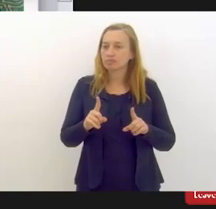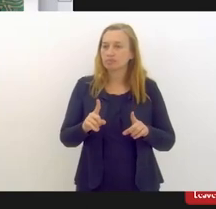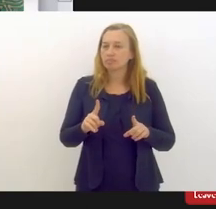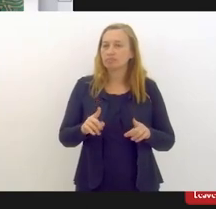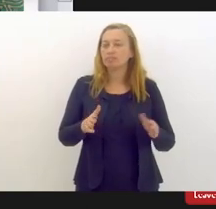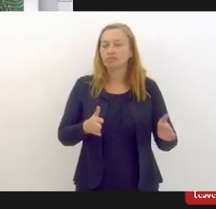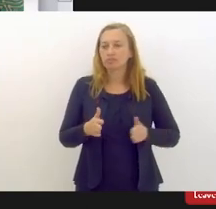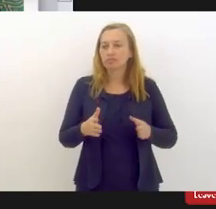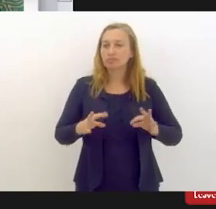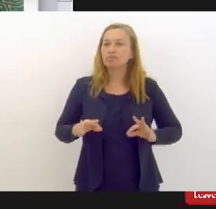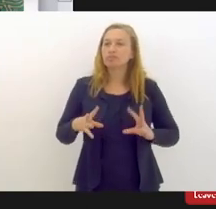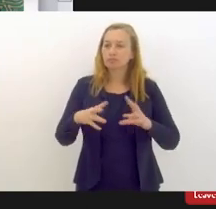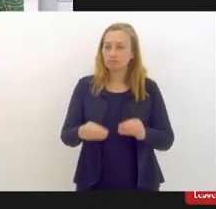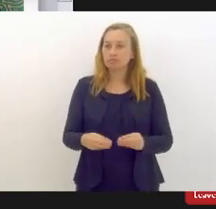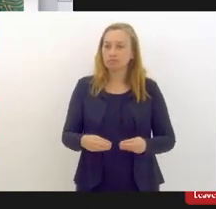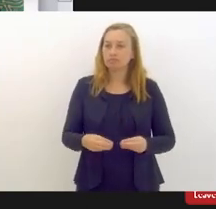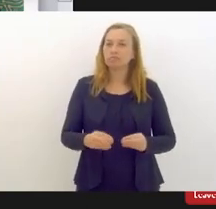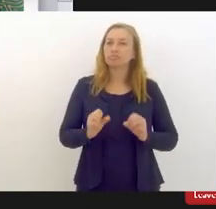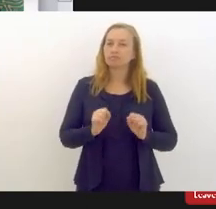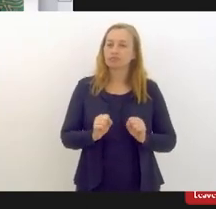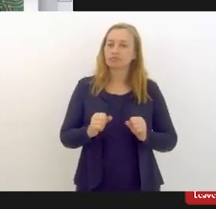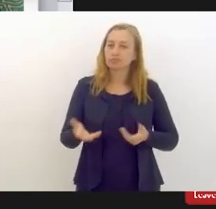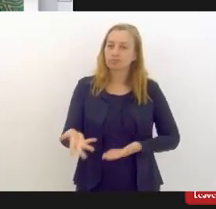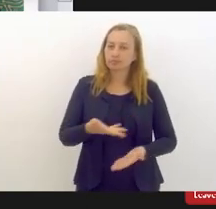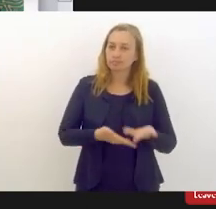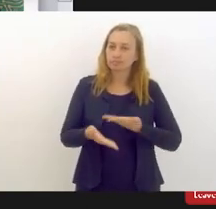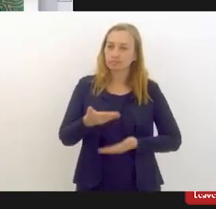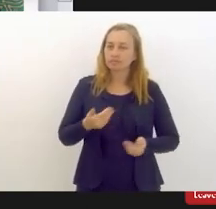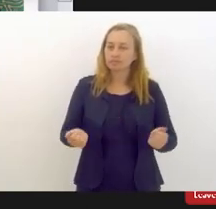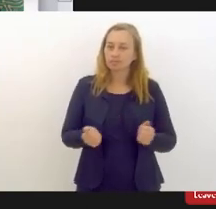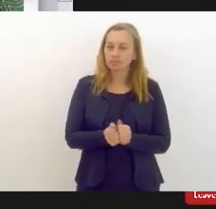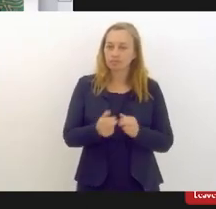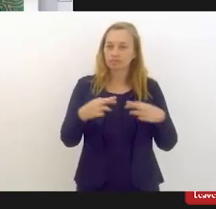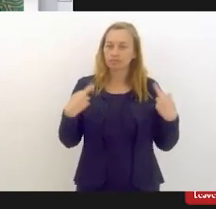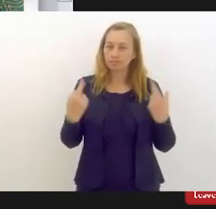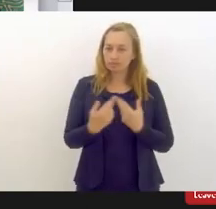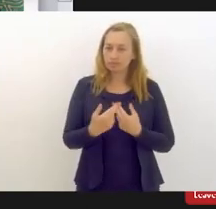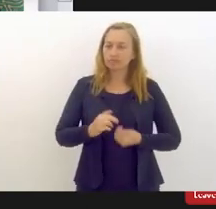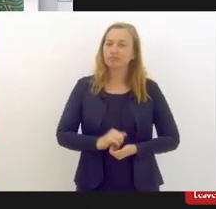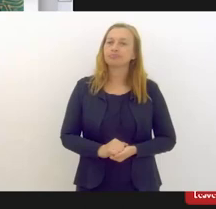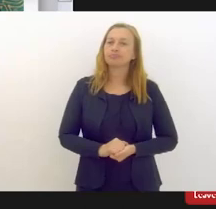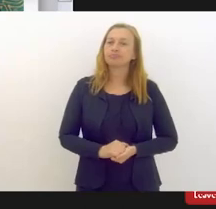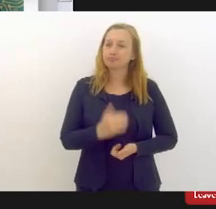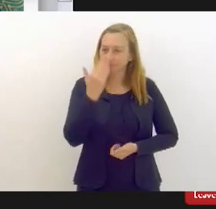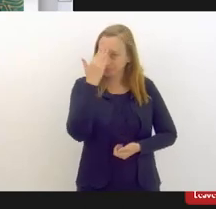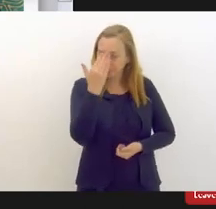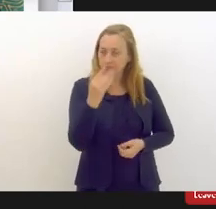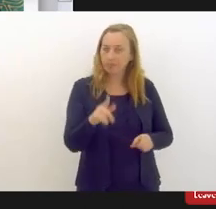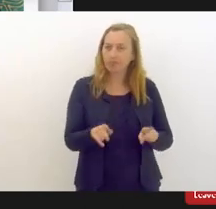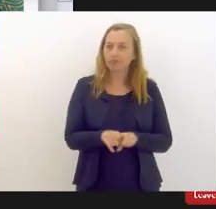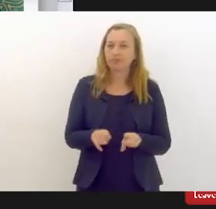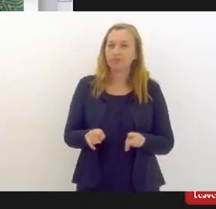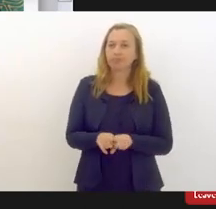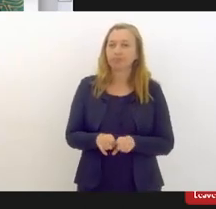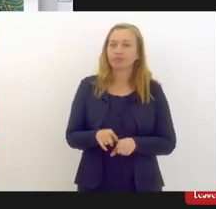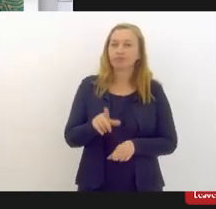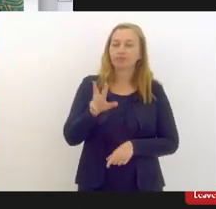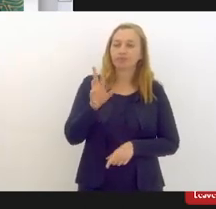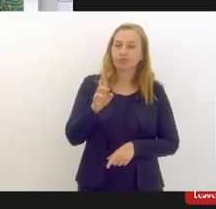período aí que nós pudemos estar participando das audiências. Agradecer também ao doutor Rogério